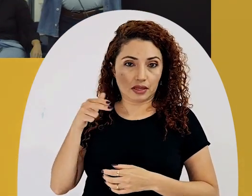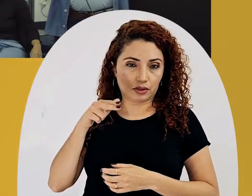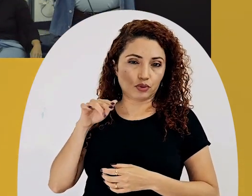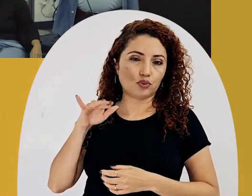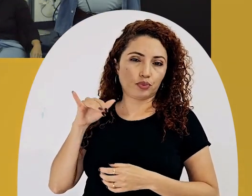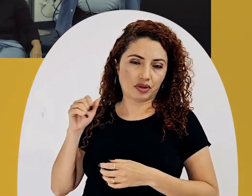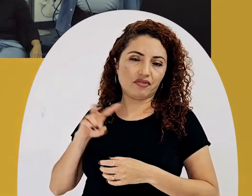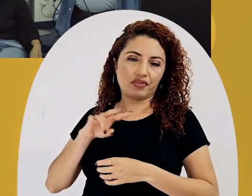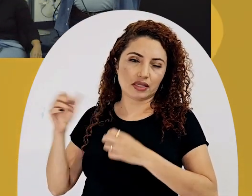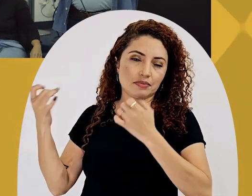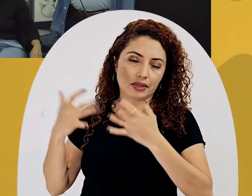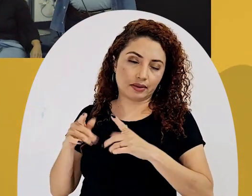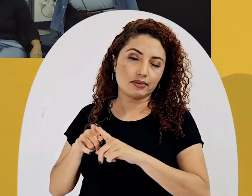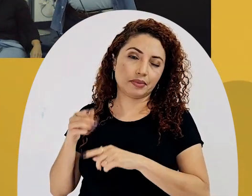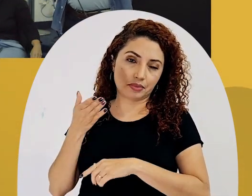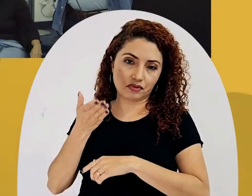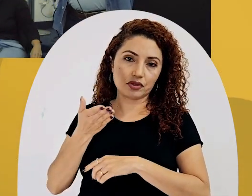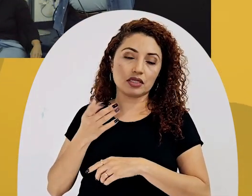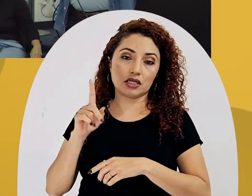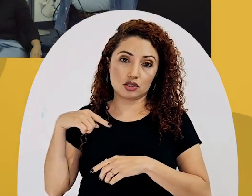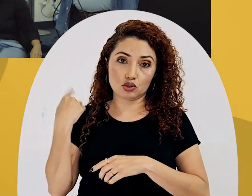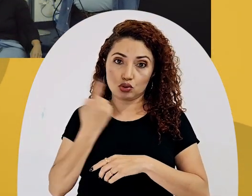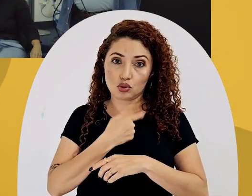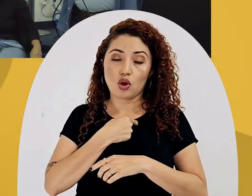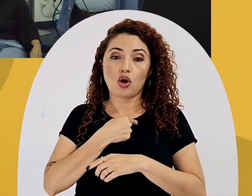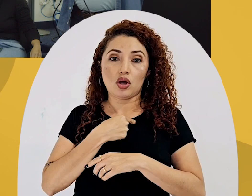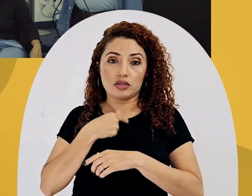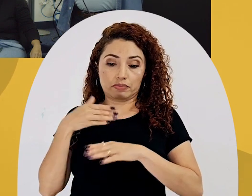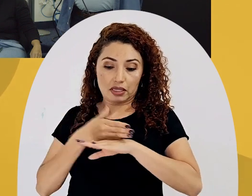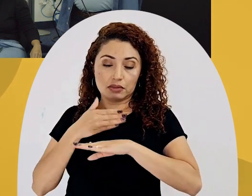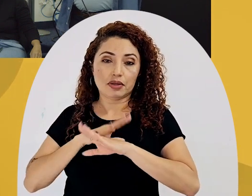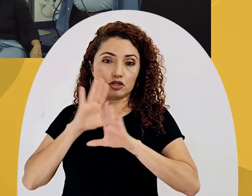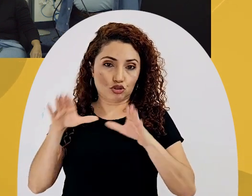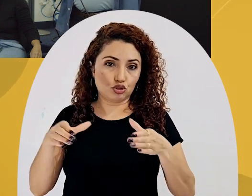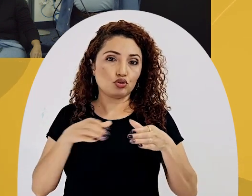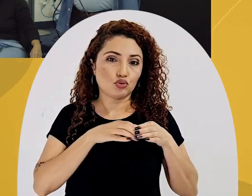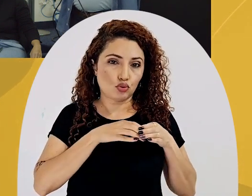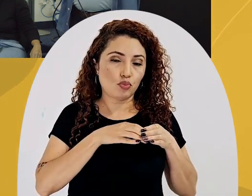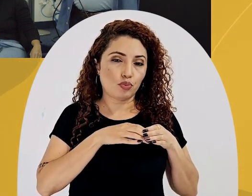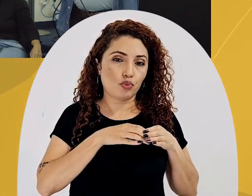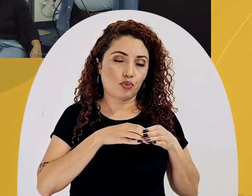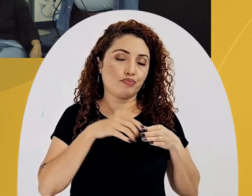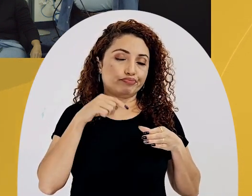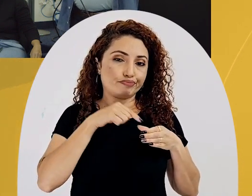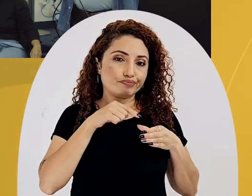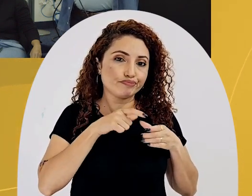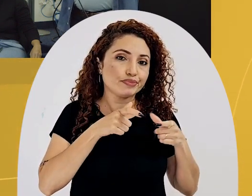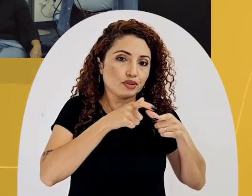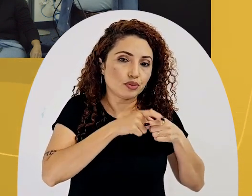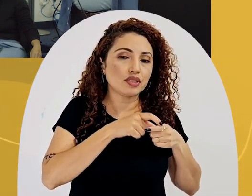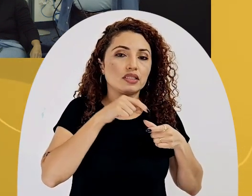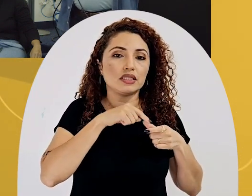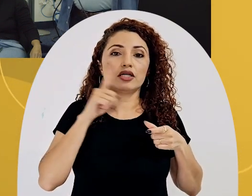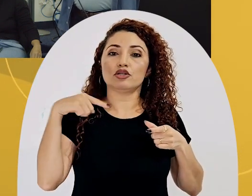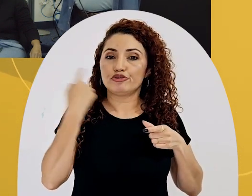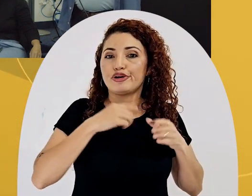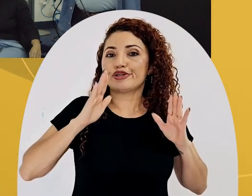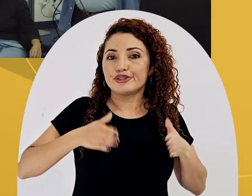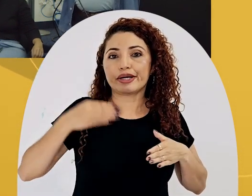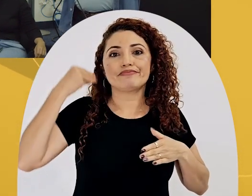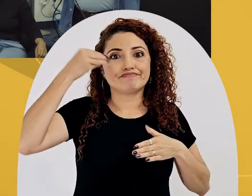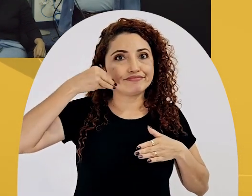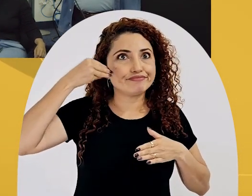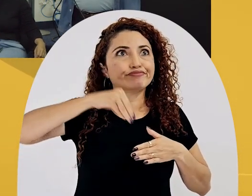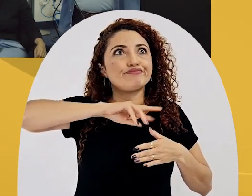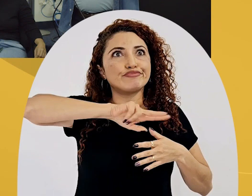para vocês, né, porque, com certeza, nós que fazemos parte, né, de grupos subrepresentados, a gente já passou por várias situações